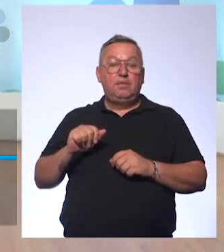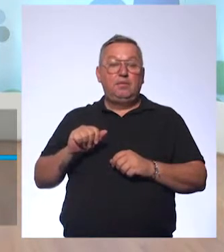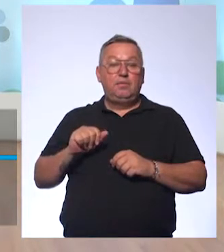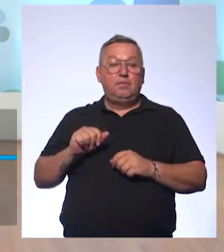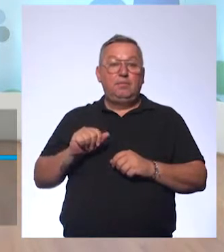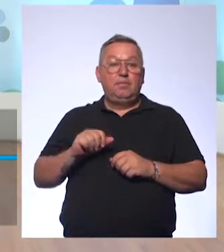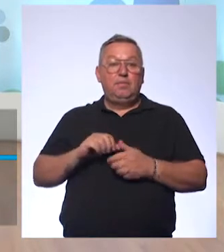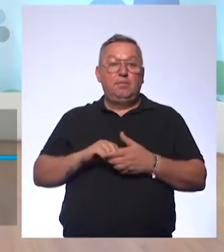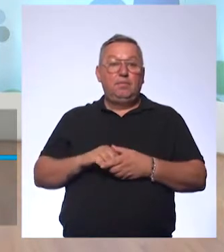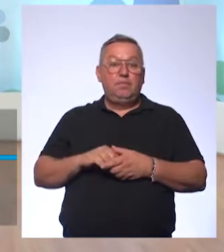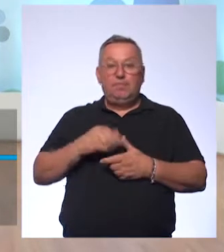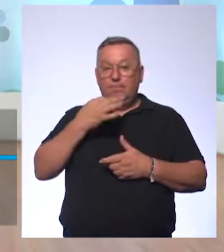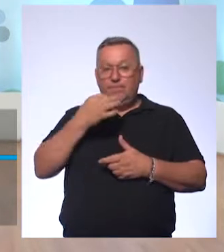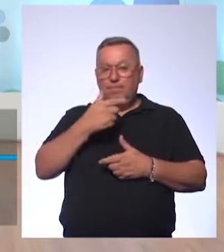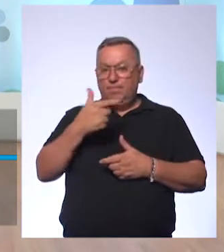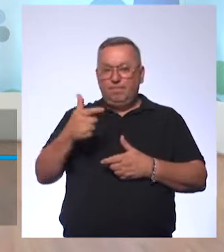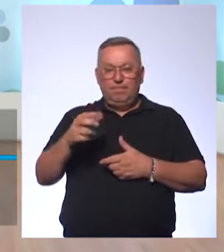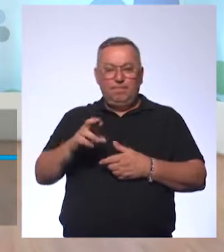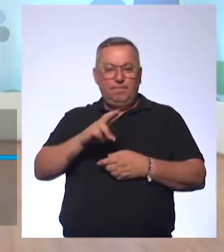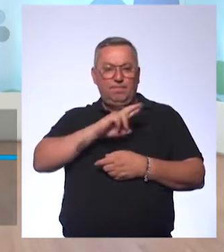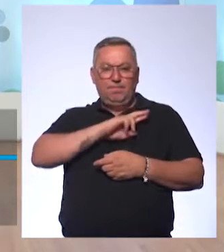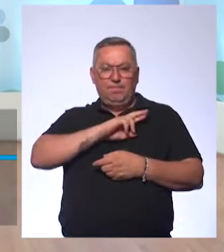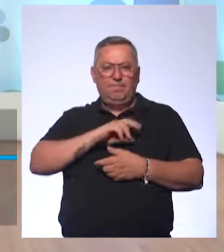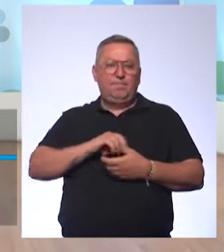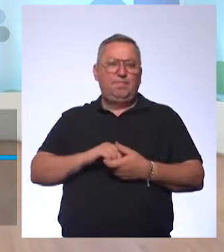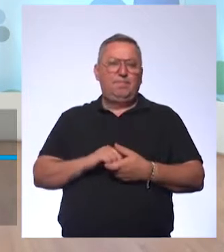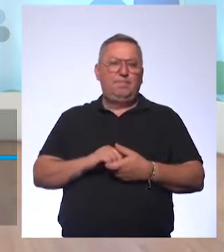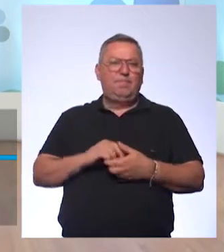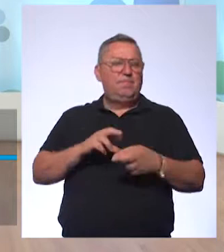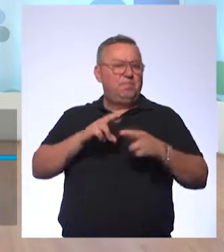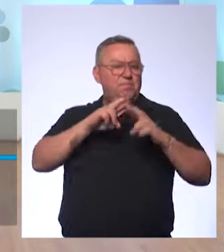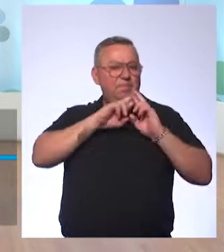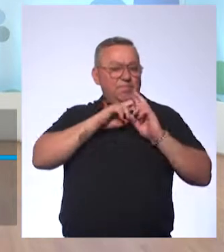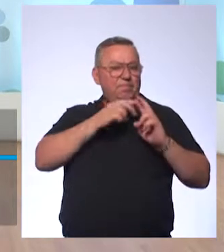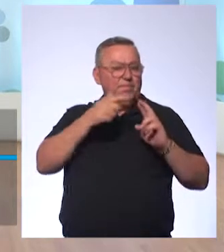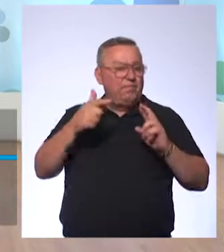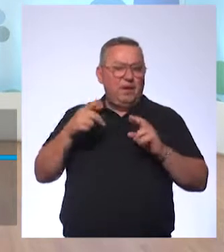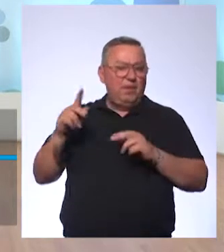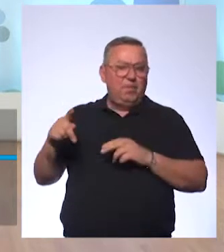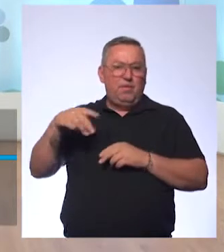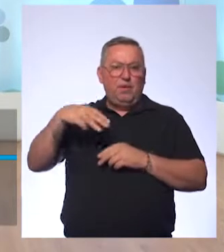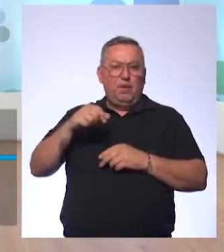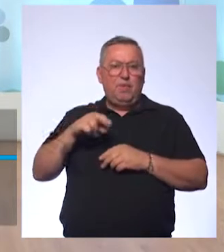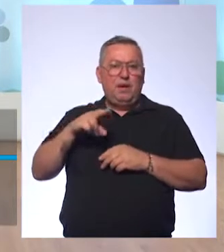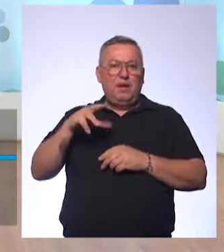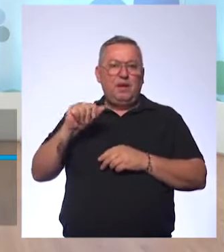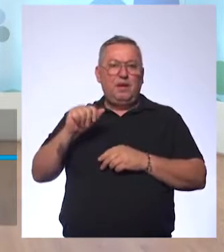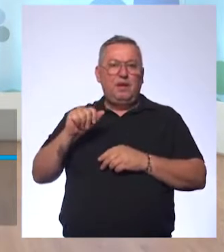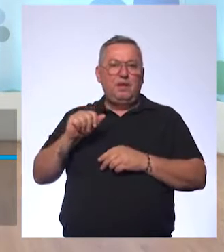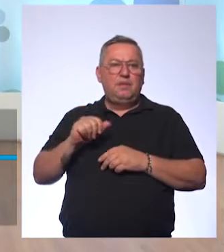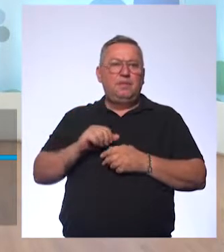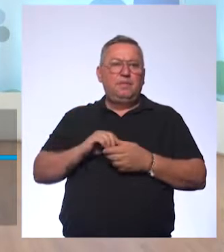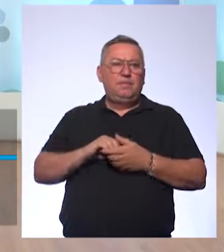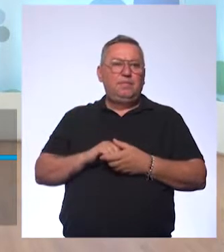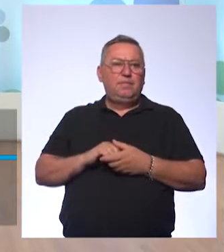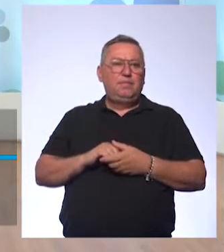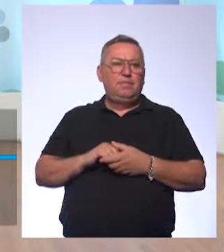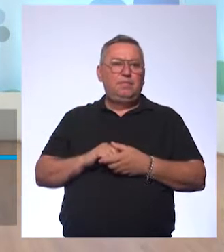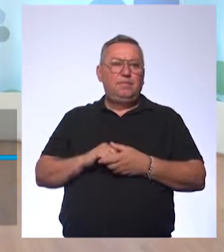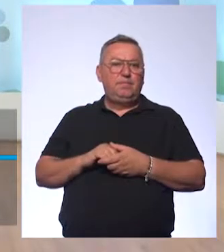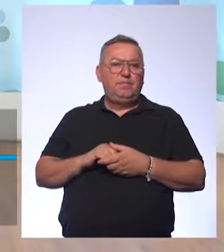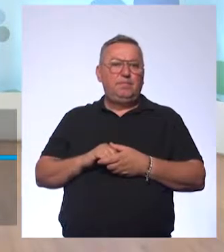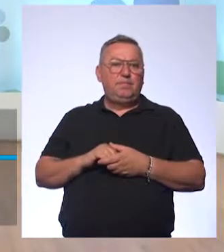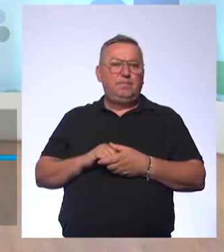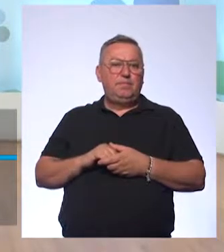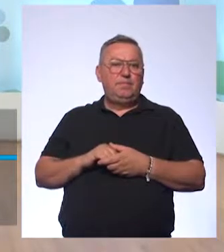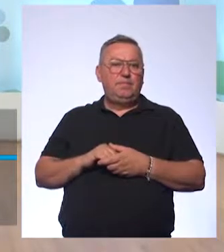Opinião, Felipe não tem muita responsabilidade. Aqui da professora Márcia. Fato. Essa daí que eu li agora. Foi,